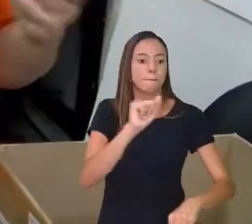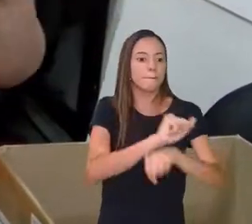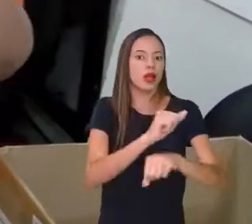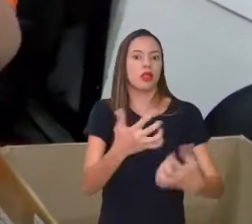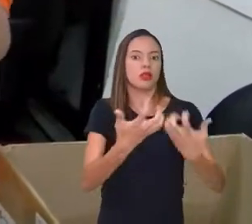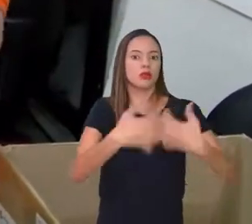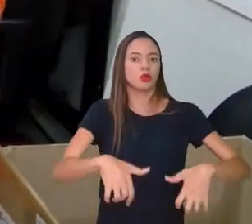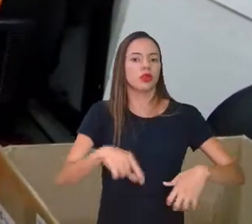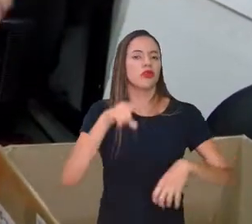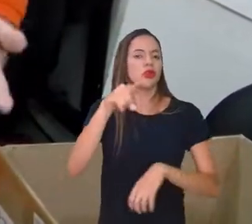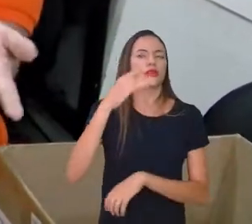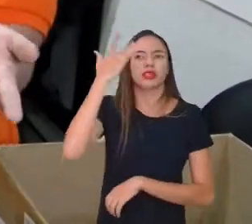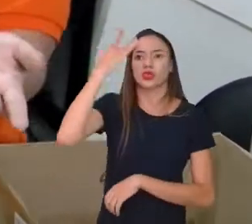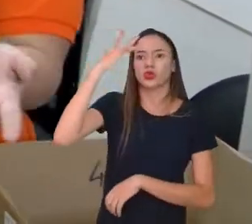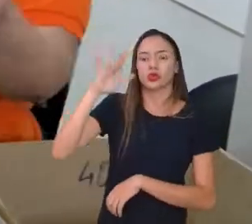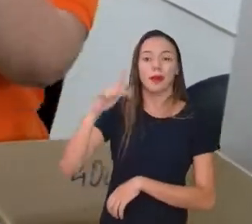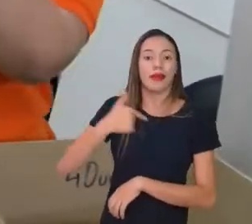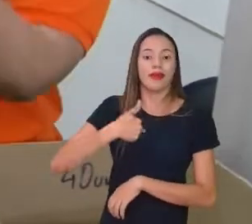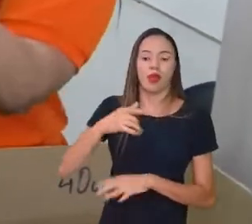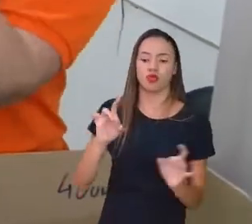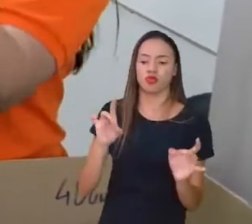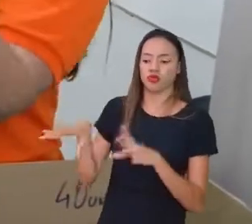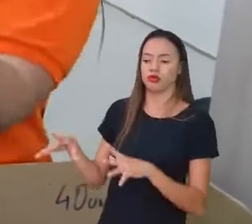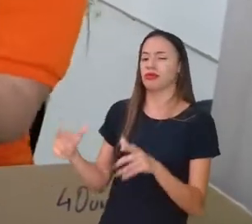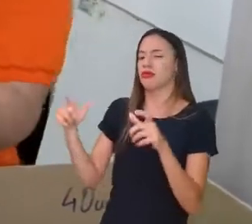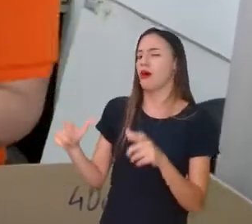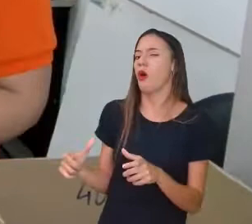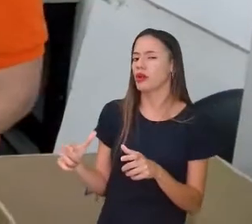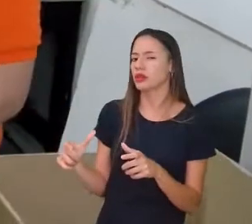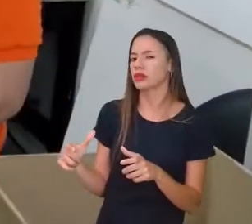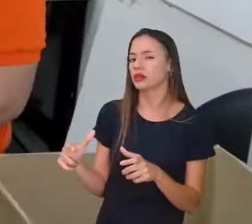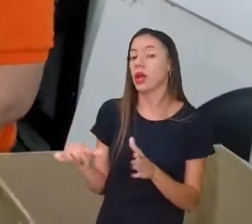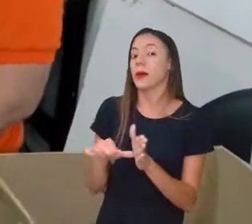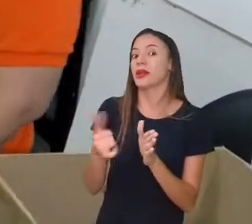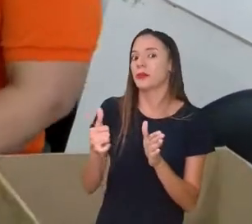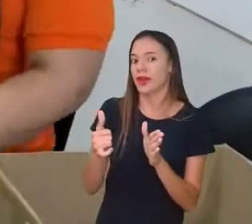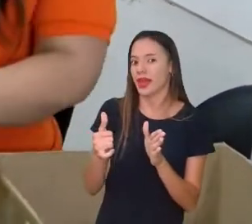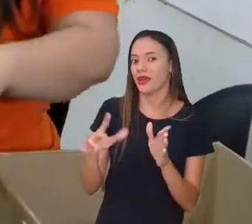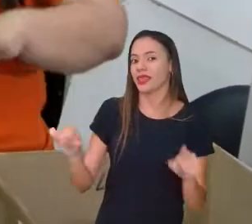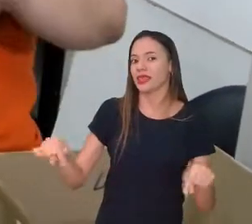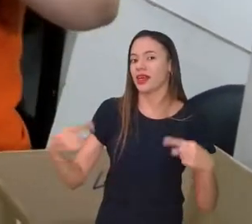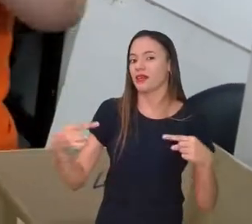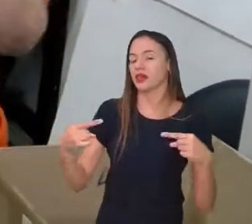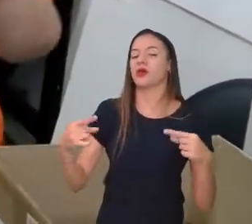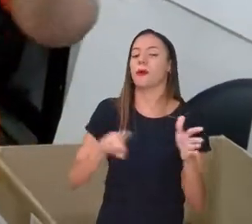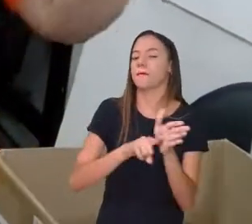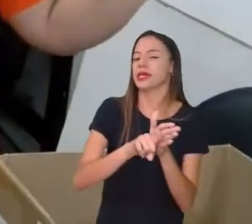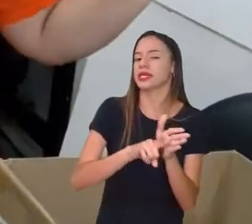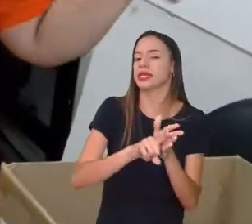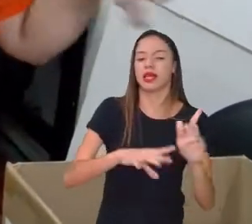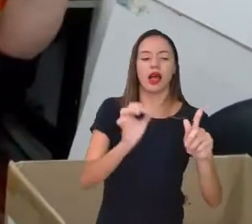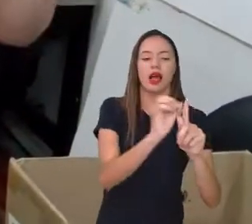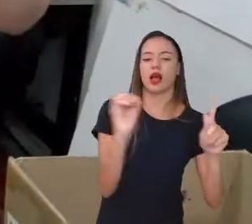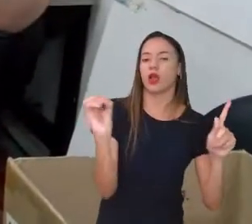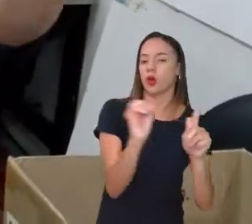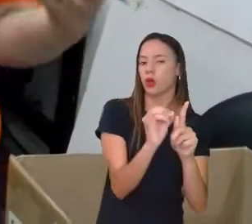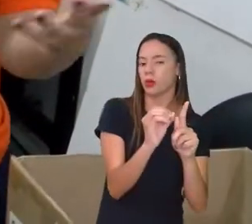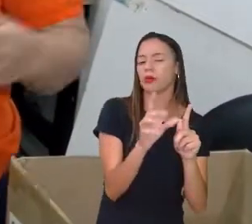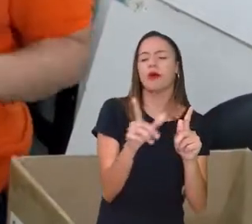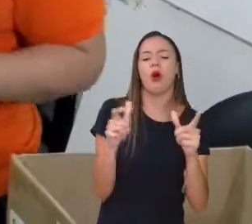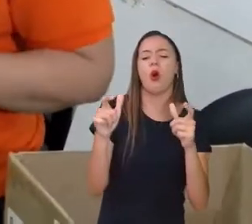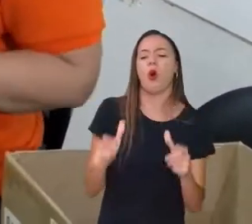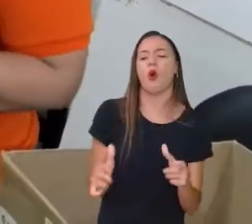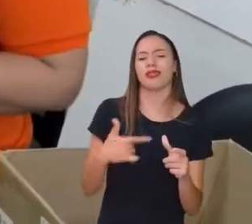não sabe onde jogar. O primeiro desafio é a googlada. Vamos pesquisar onde é que a gente pode